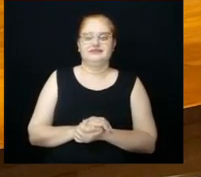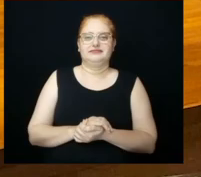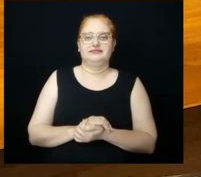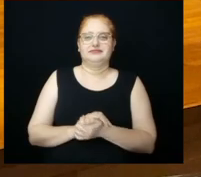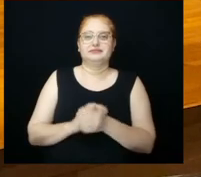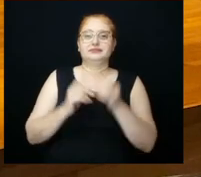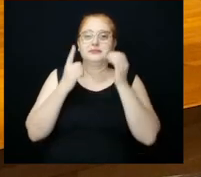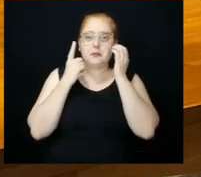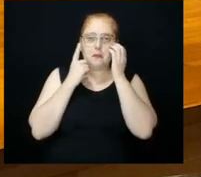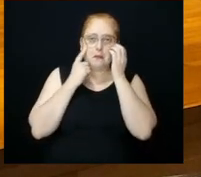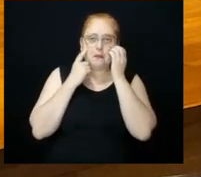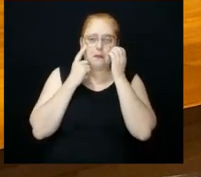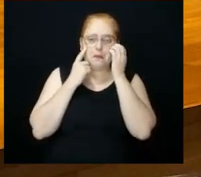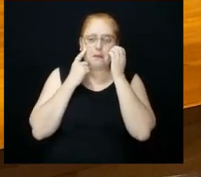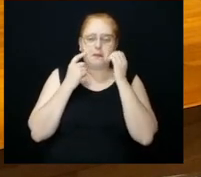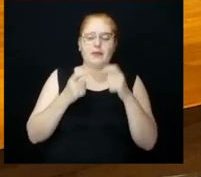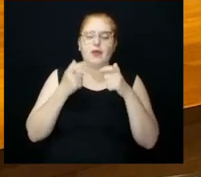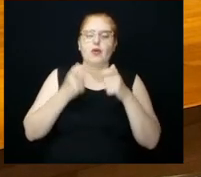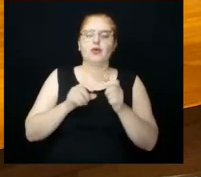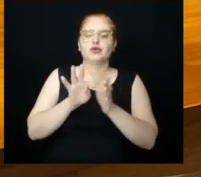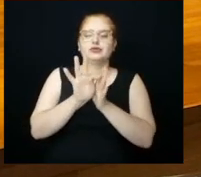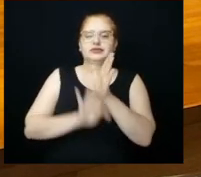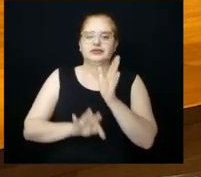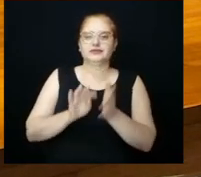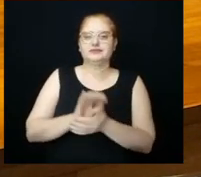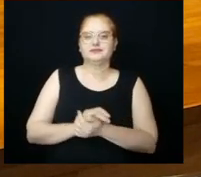Vamos ver onde está o texto do...